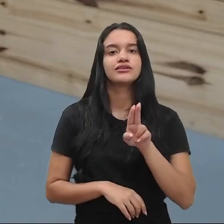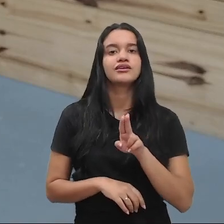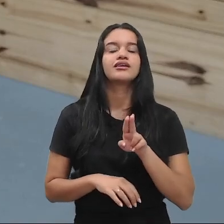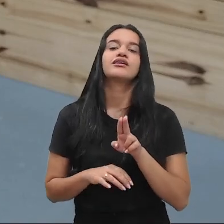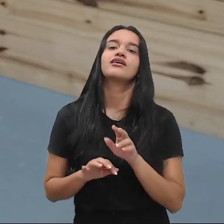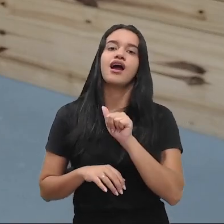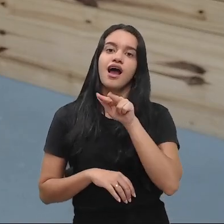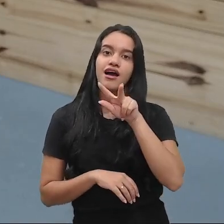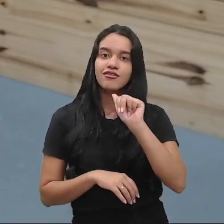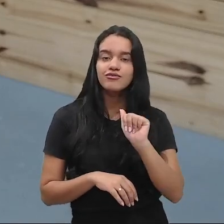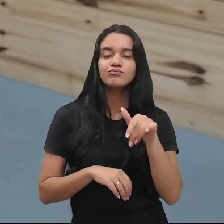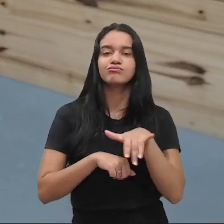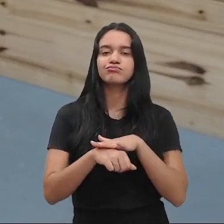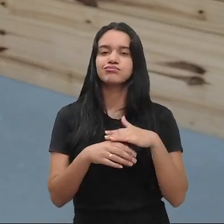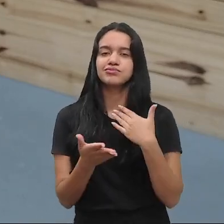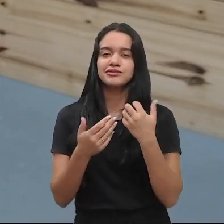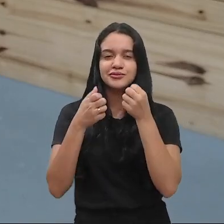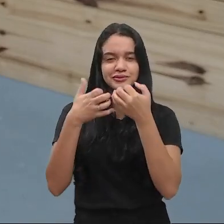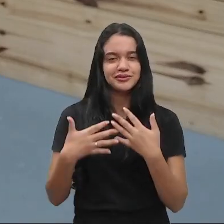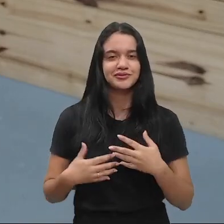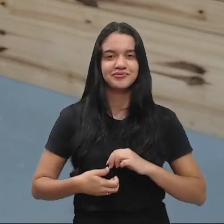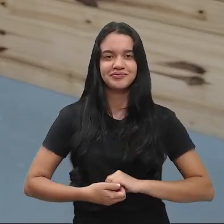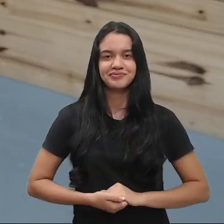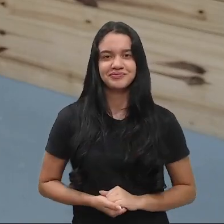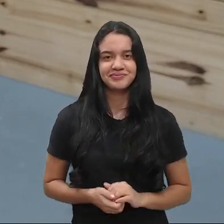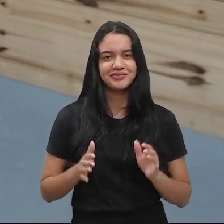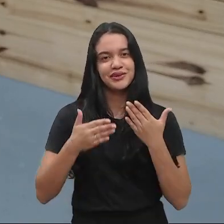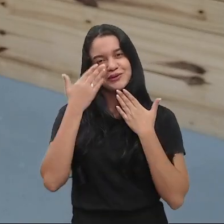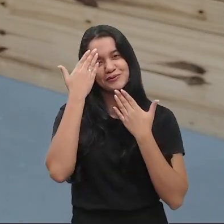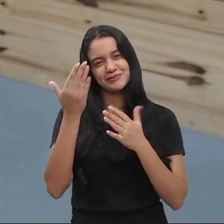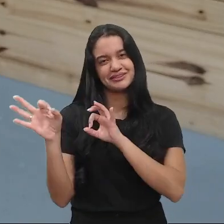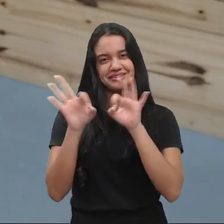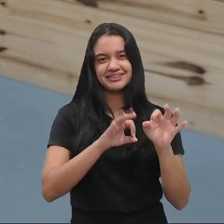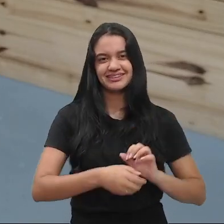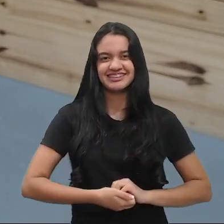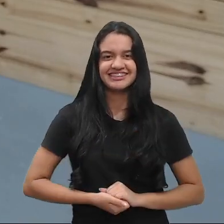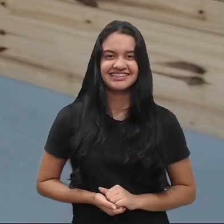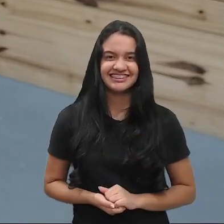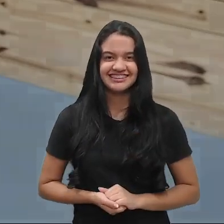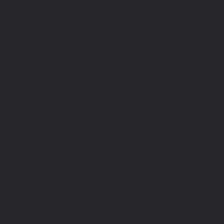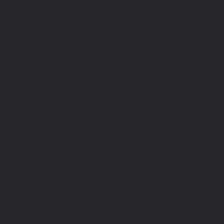a plataforma AVA para que a gente possa esclarecer todas elas. Obrigada por assistir!